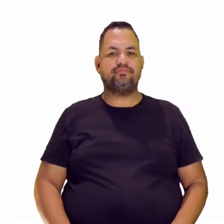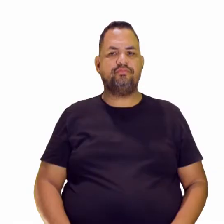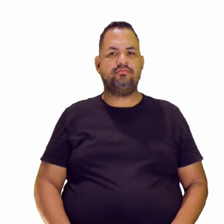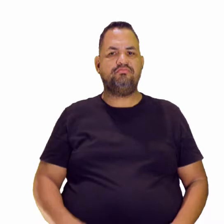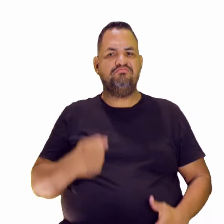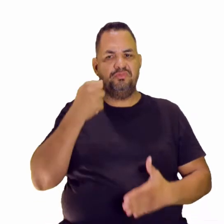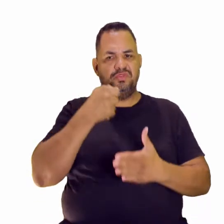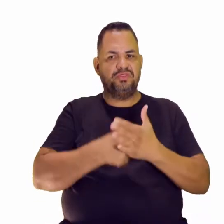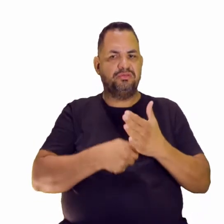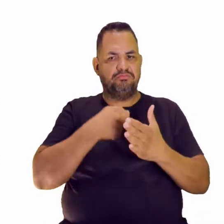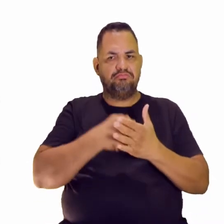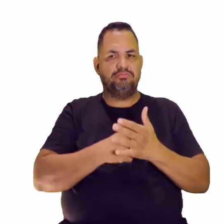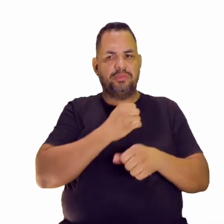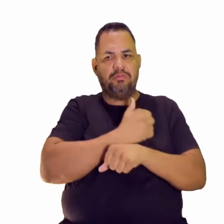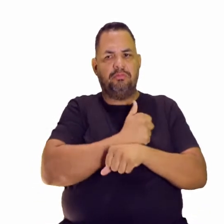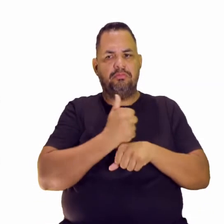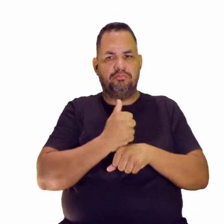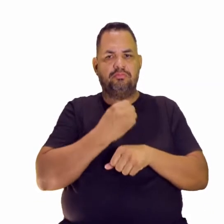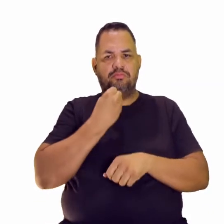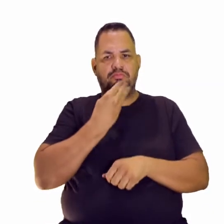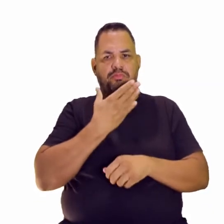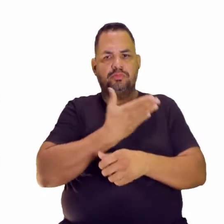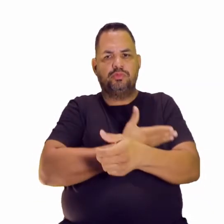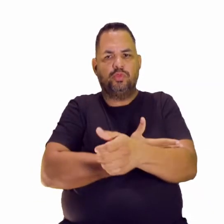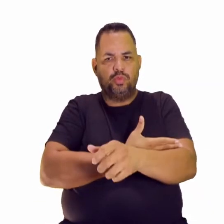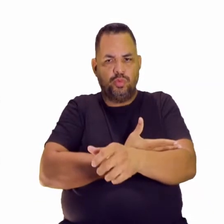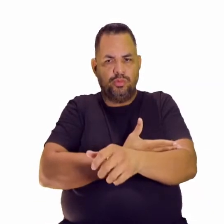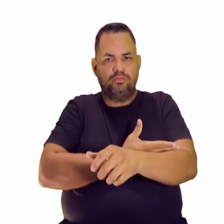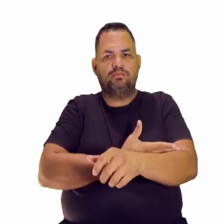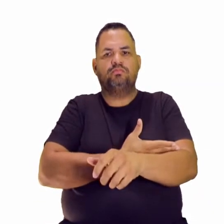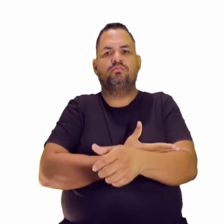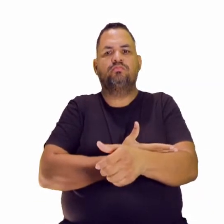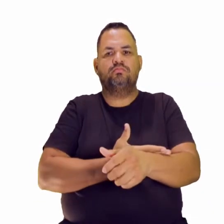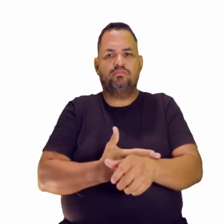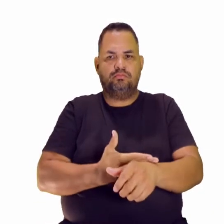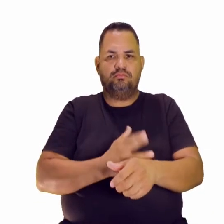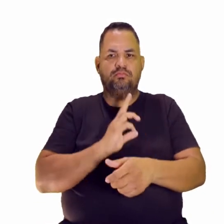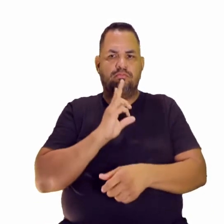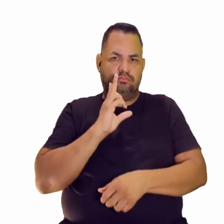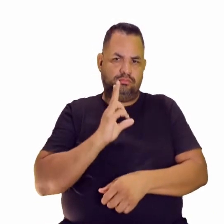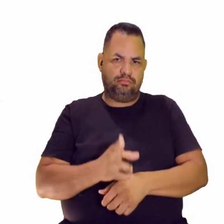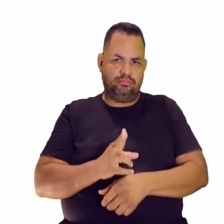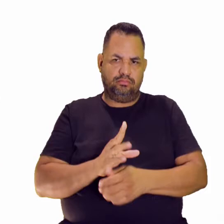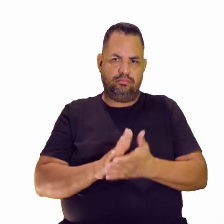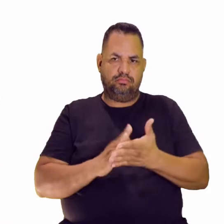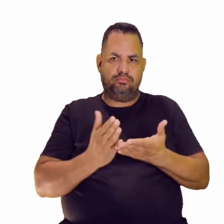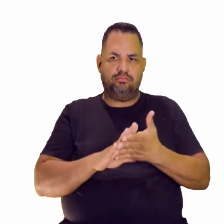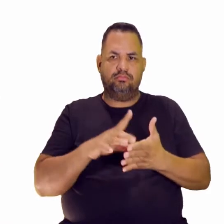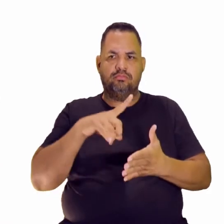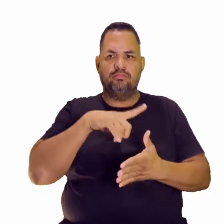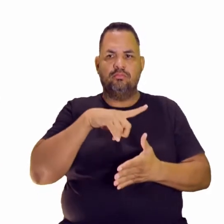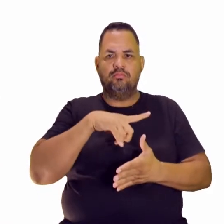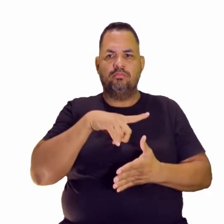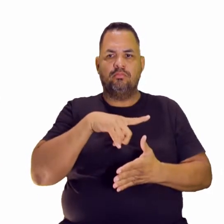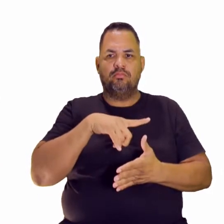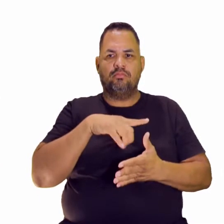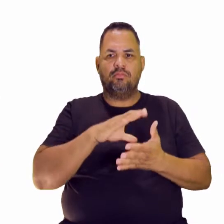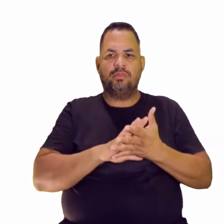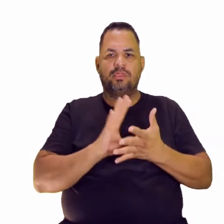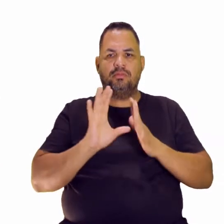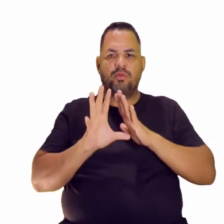Os defensores da moral e dos bons costumes são os mesmos que corrompem